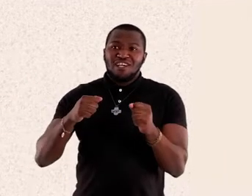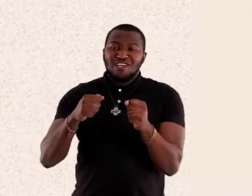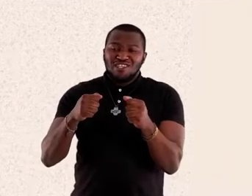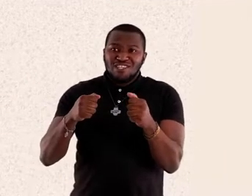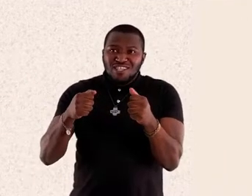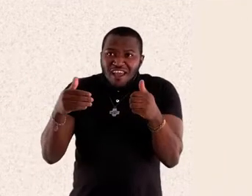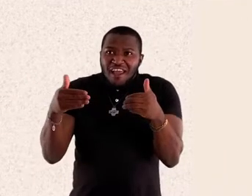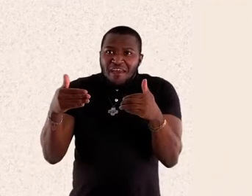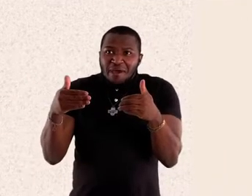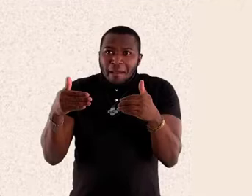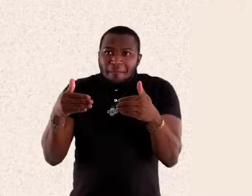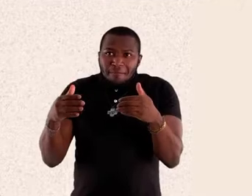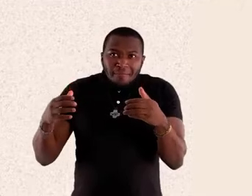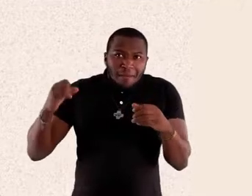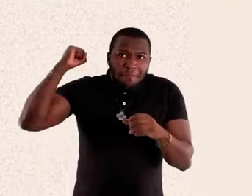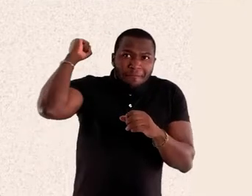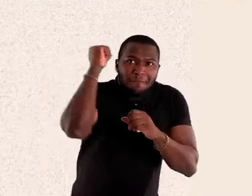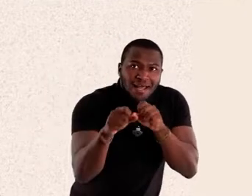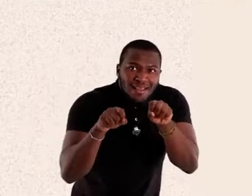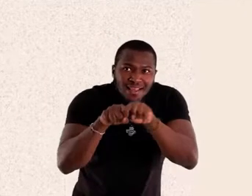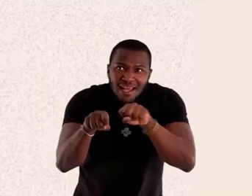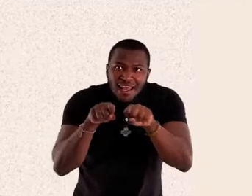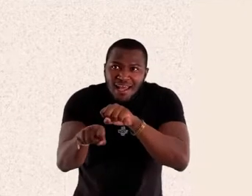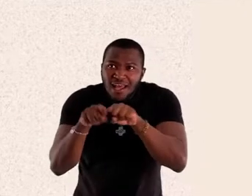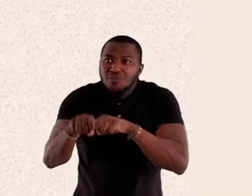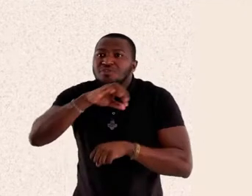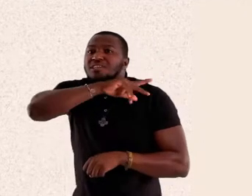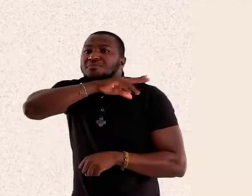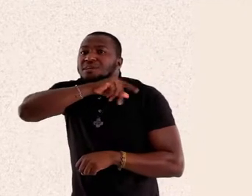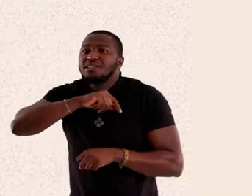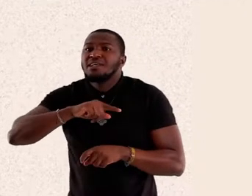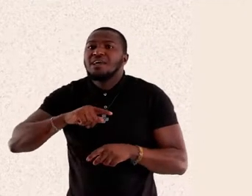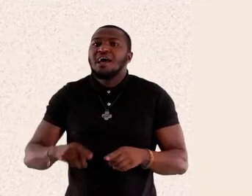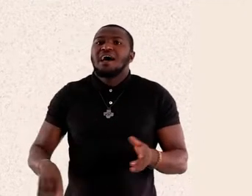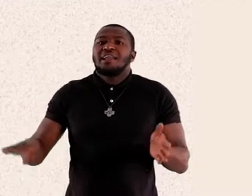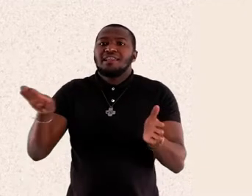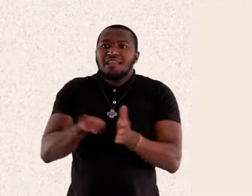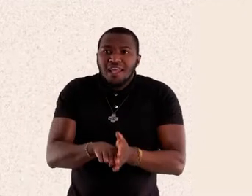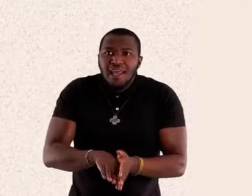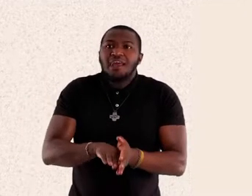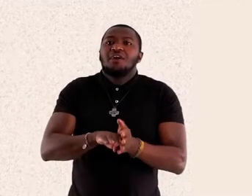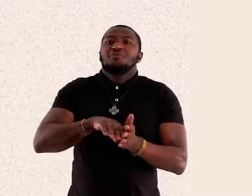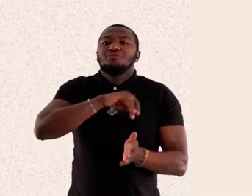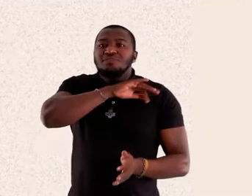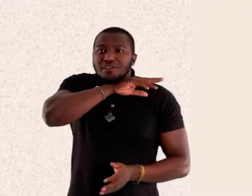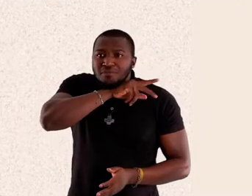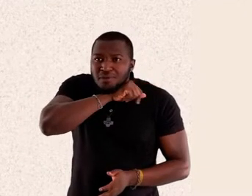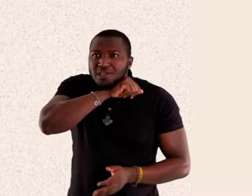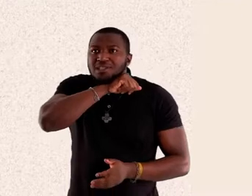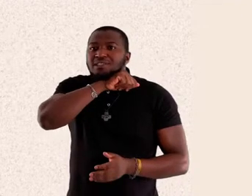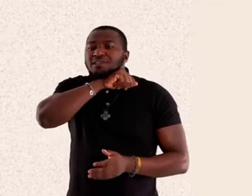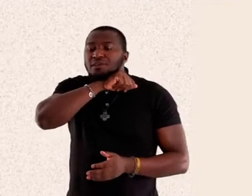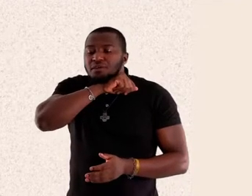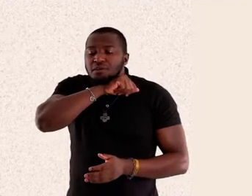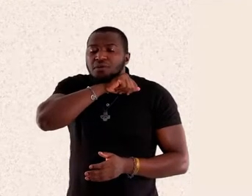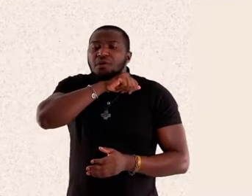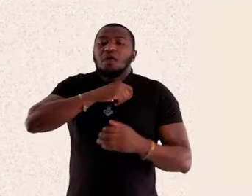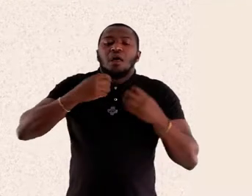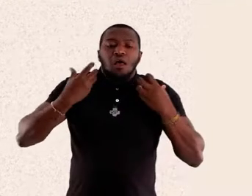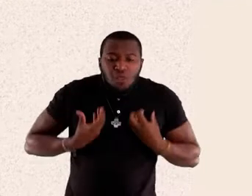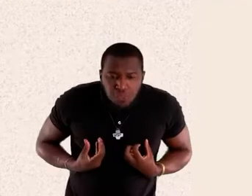que a gente corria em bandos Até que a gente cansava os animais e conseguia abatê-los